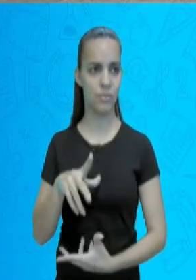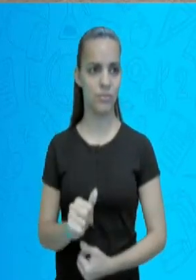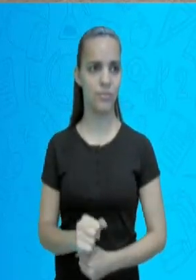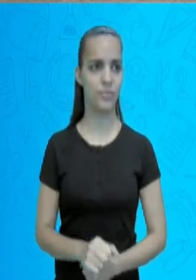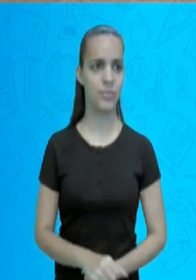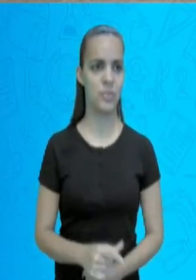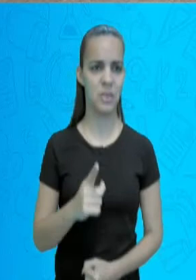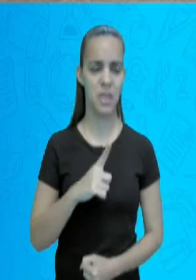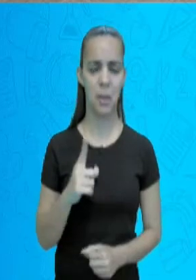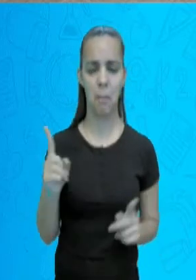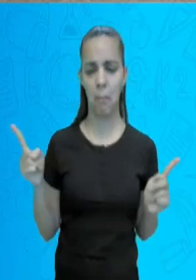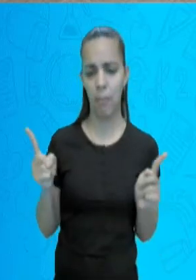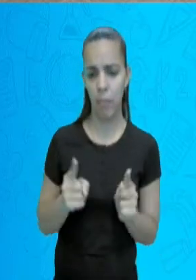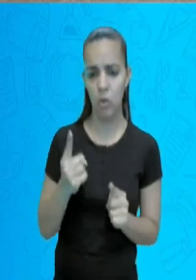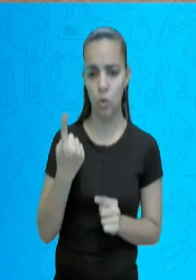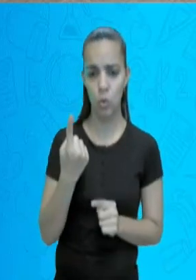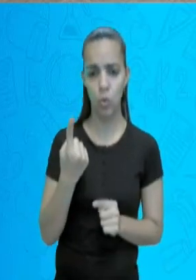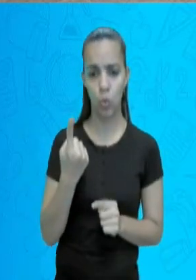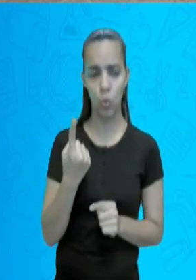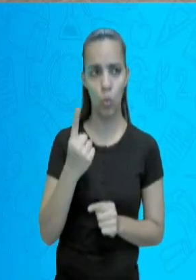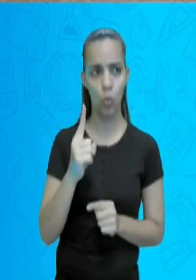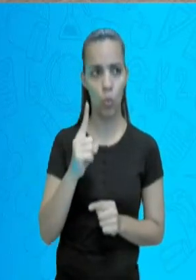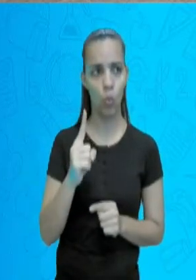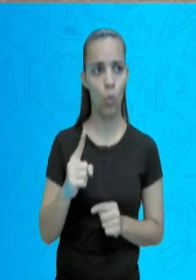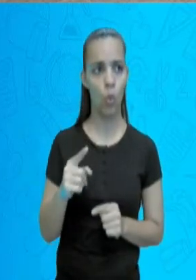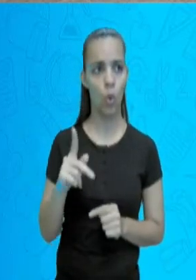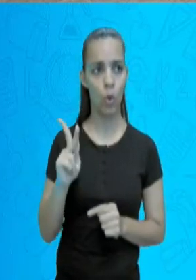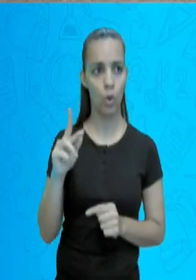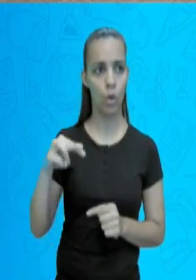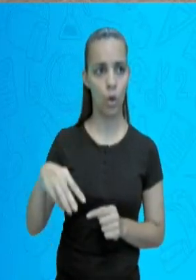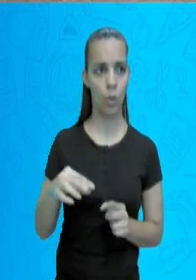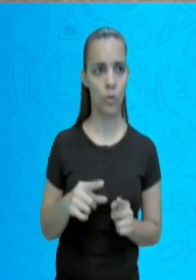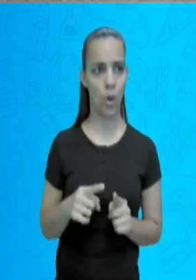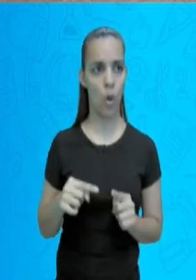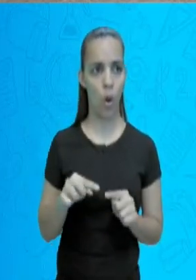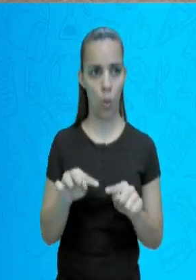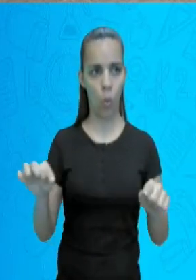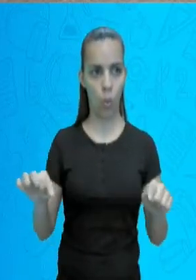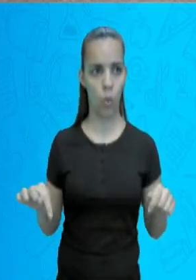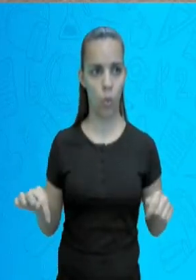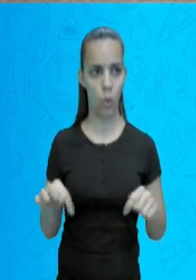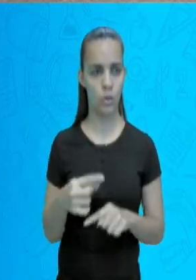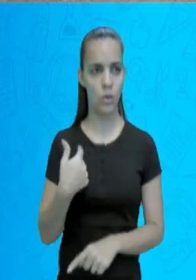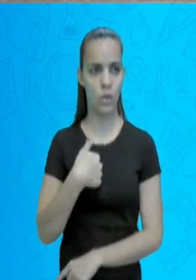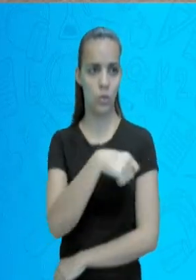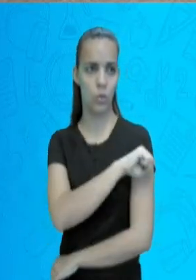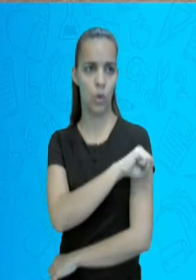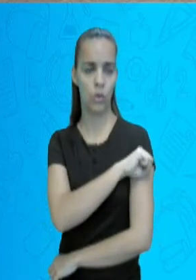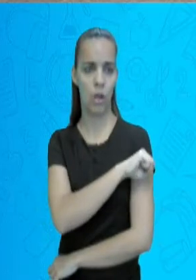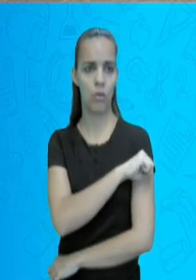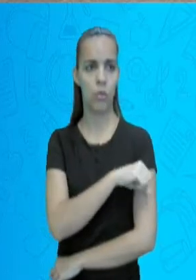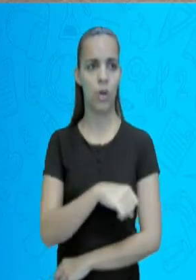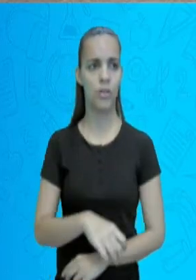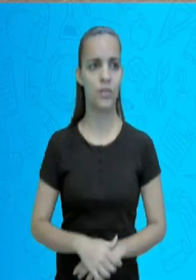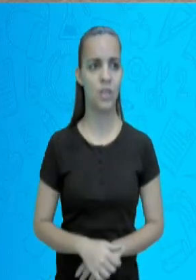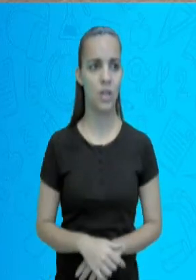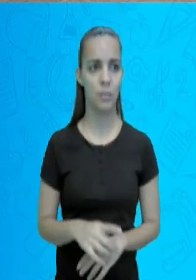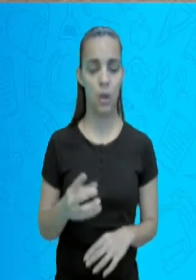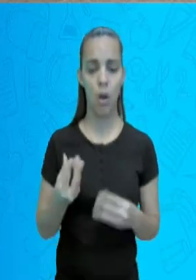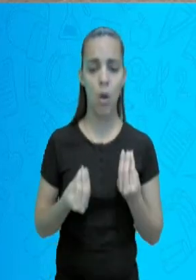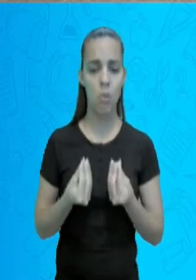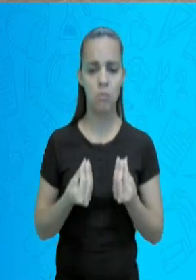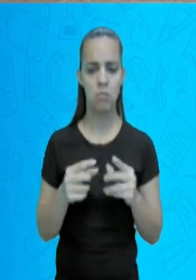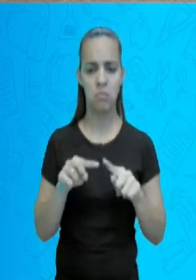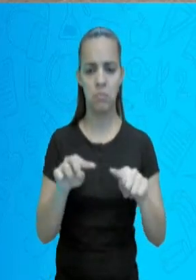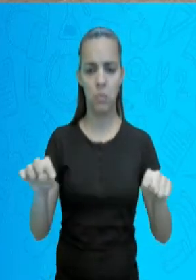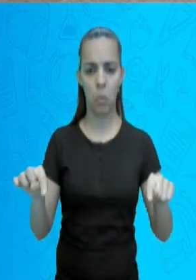1 quilômetro quadrado, mas ele é um país. Lembra do 8º ano, quando você estudou o que